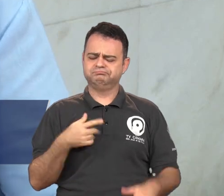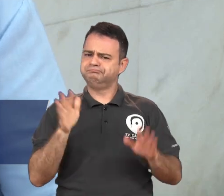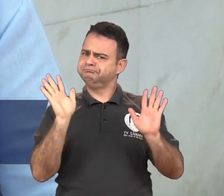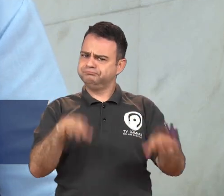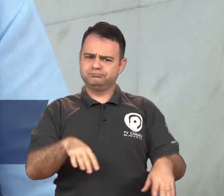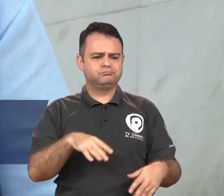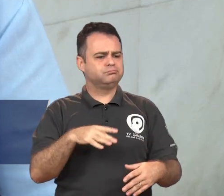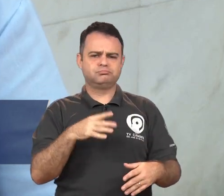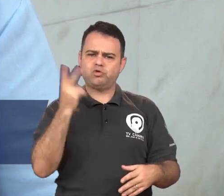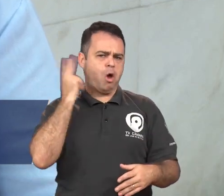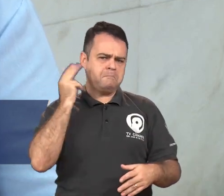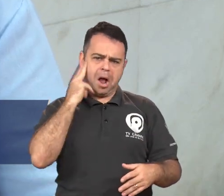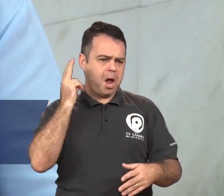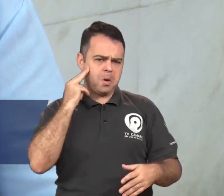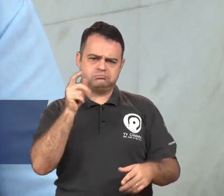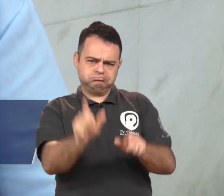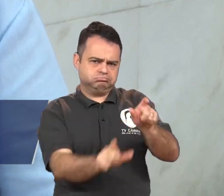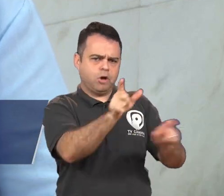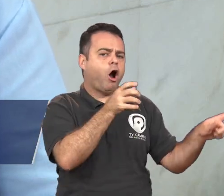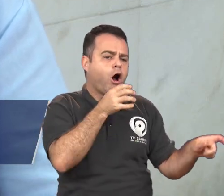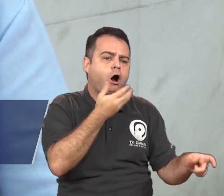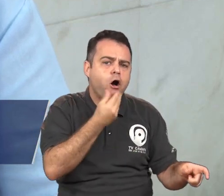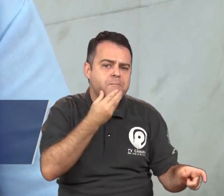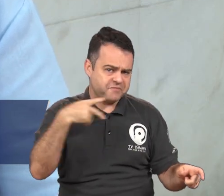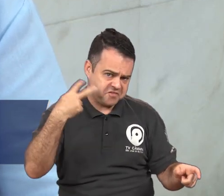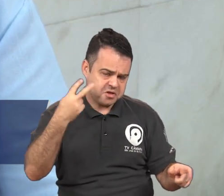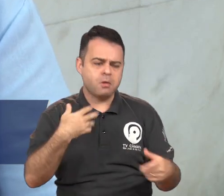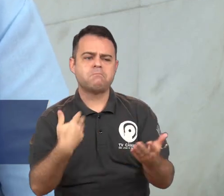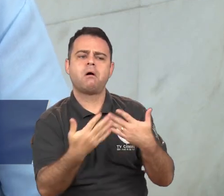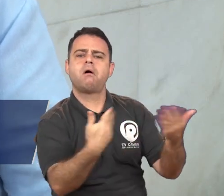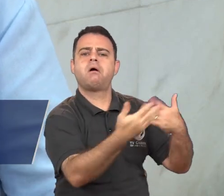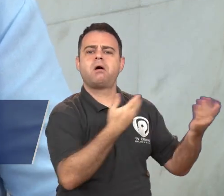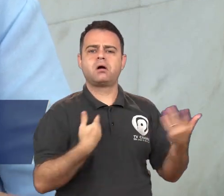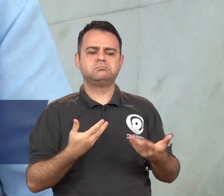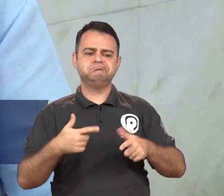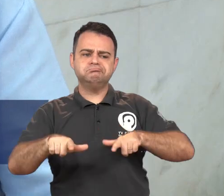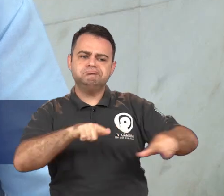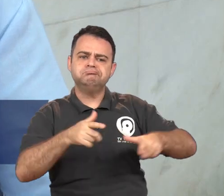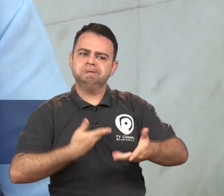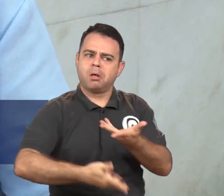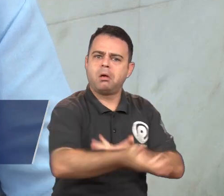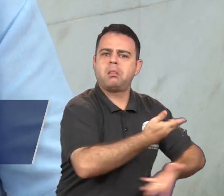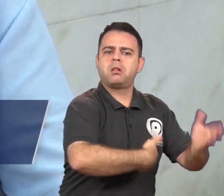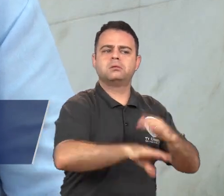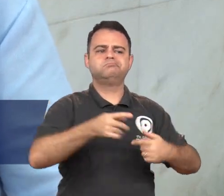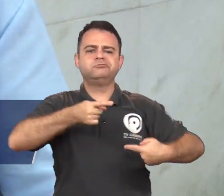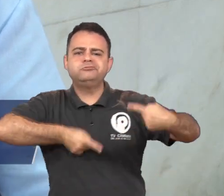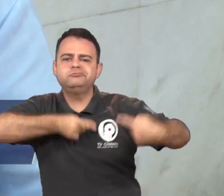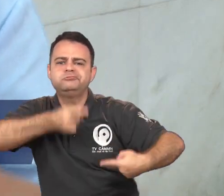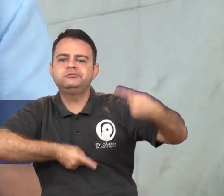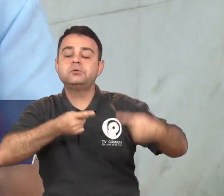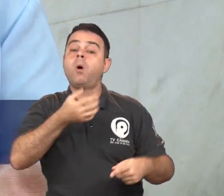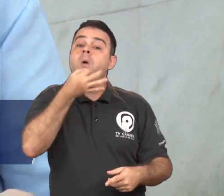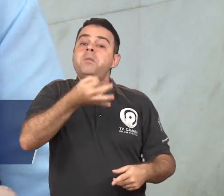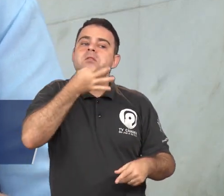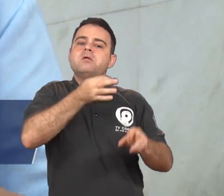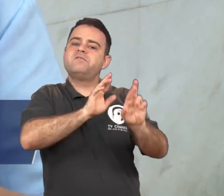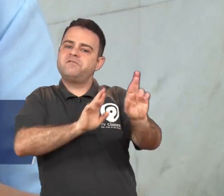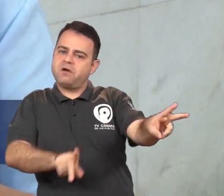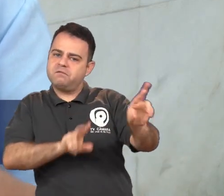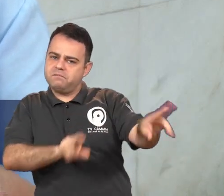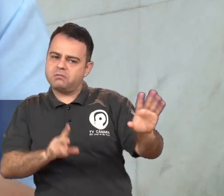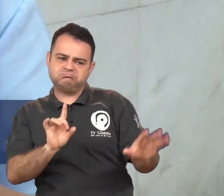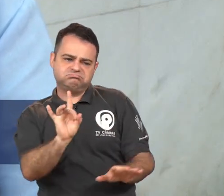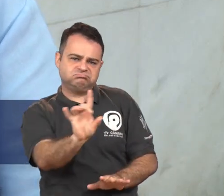tenho dificuldade de trabalhar com todos eles. A gente debate, a gente tem opiniões